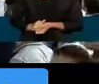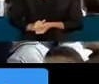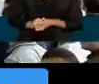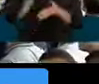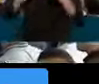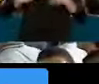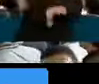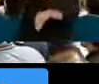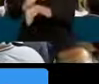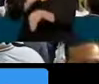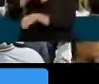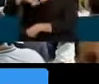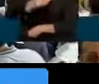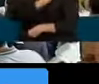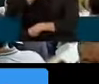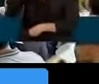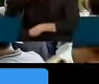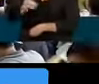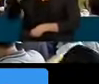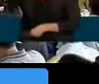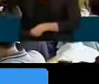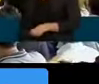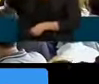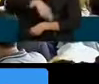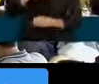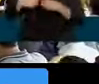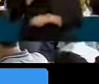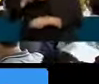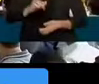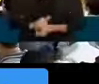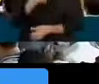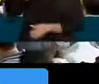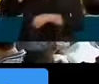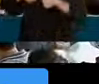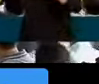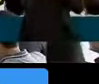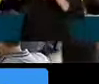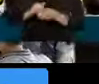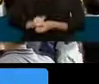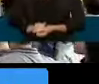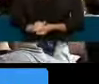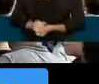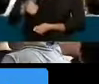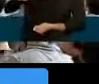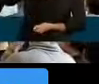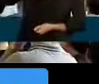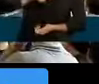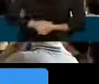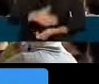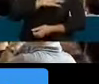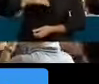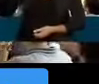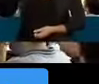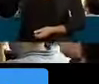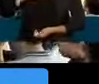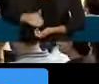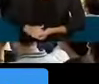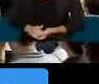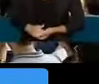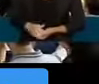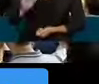Você não conhece a história de Alagoas, não, rapaz. Você não conhece, não. Sai daqui. Vai embora, filho da puta.